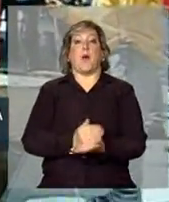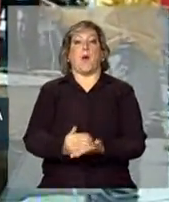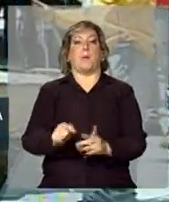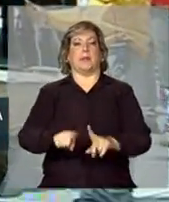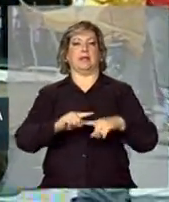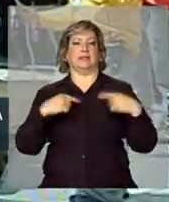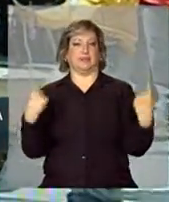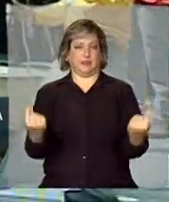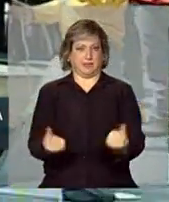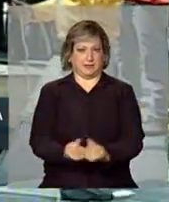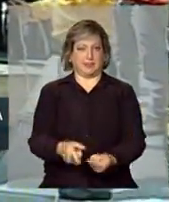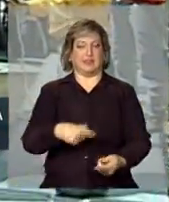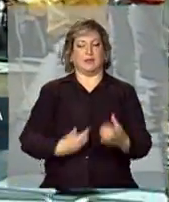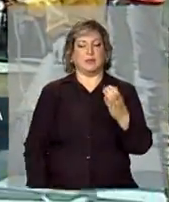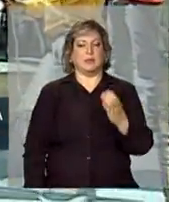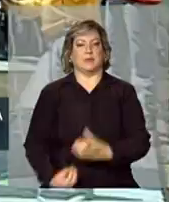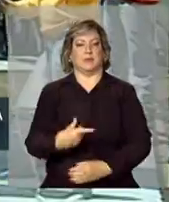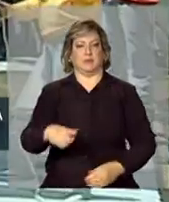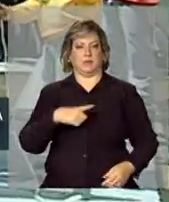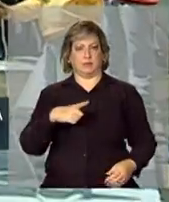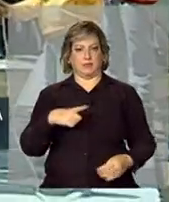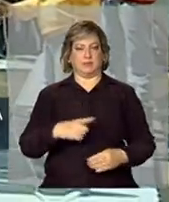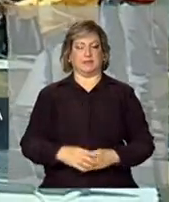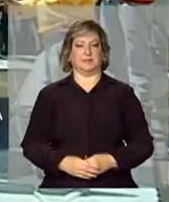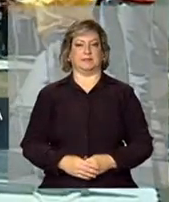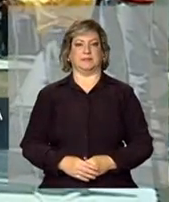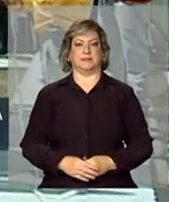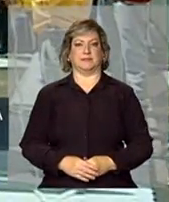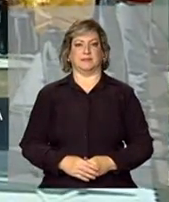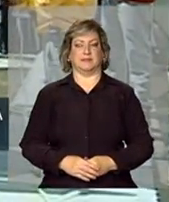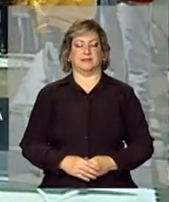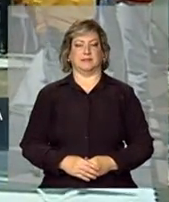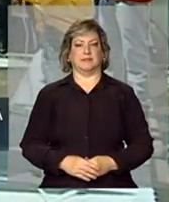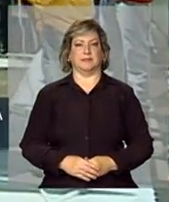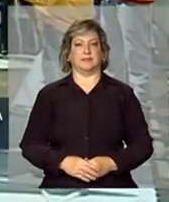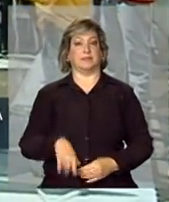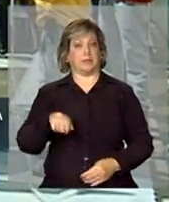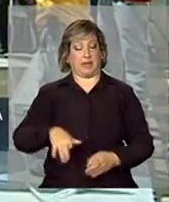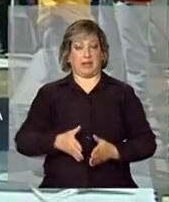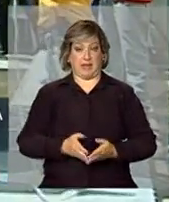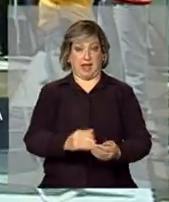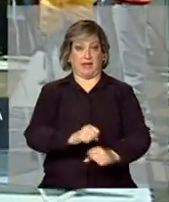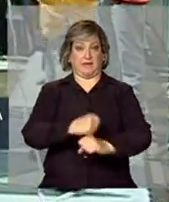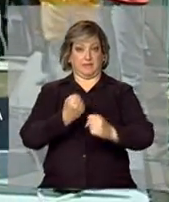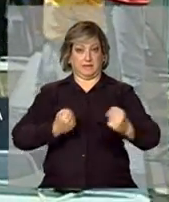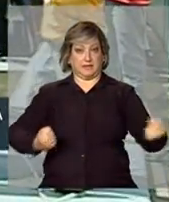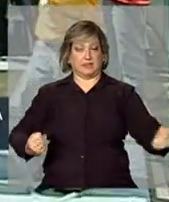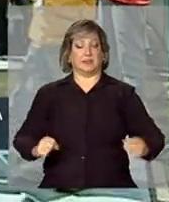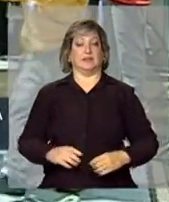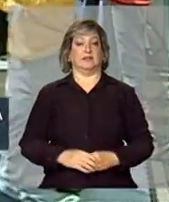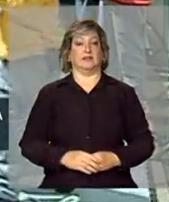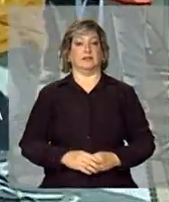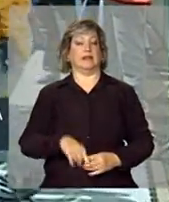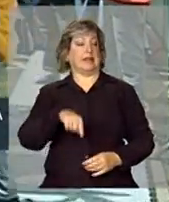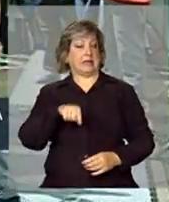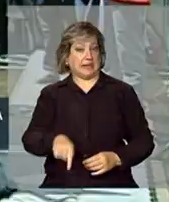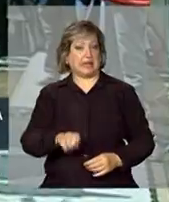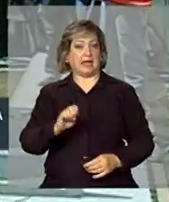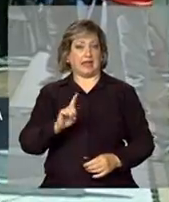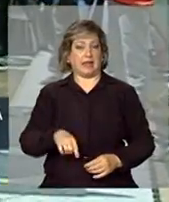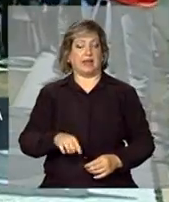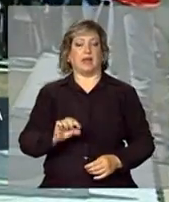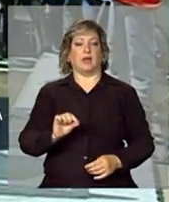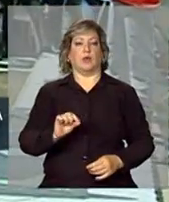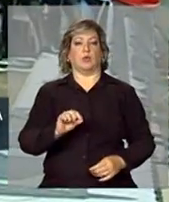solenidade de inauguração o navio é do tipo